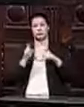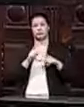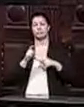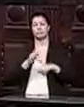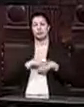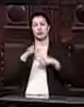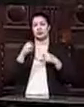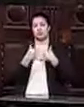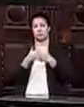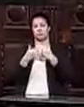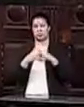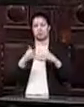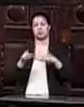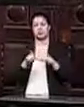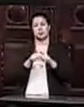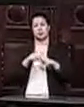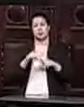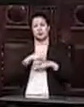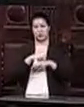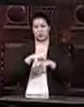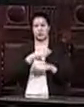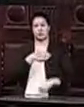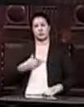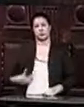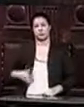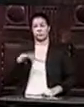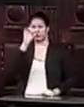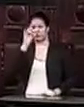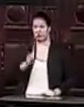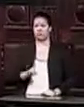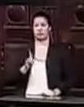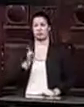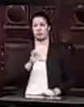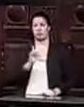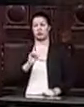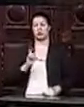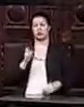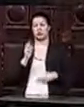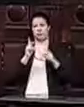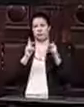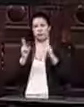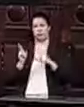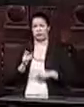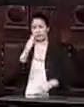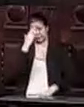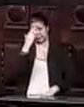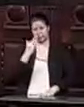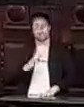RioCard, que o transporte público tem que ser visto como um direito e não uma mercadoria. Muito obrigado.